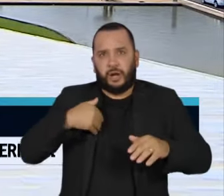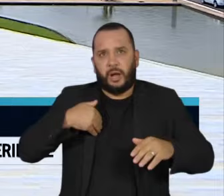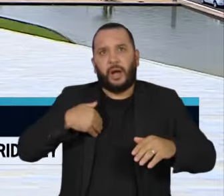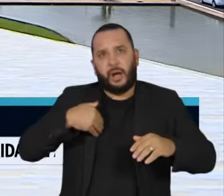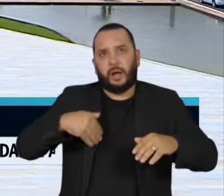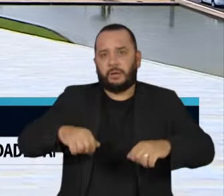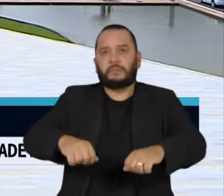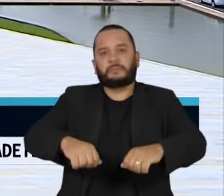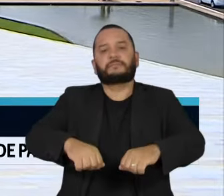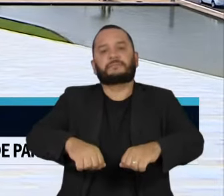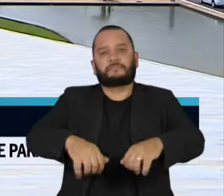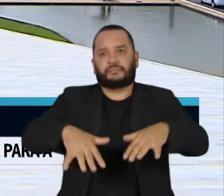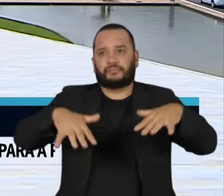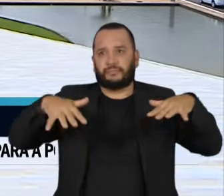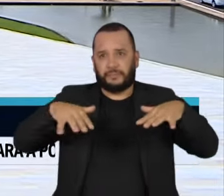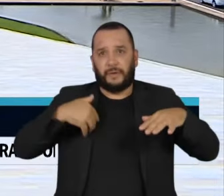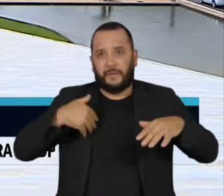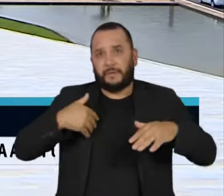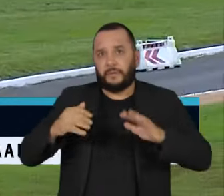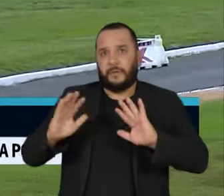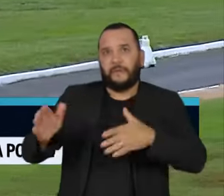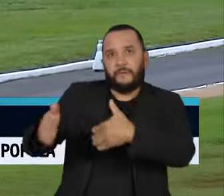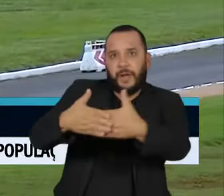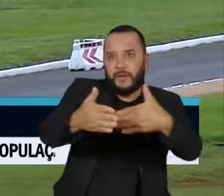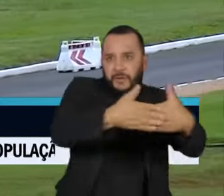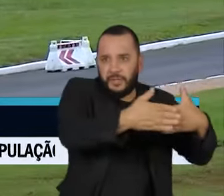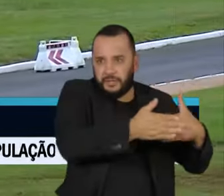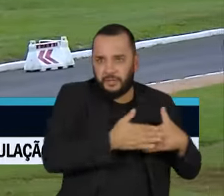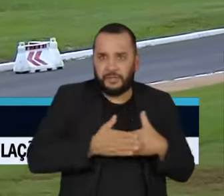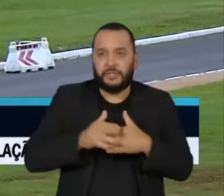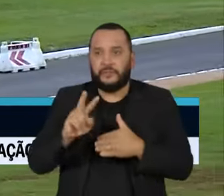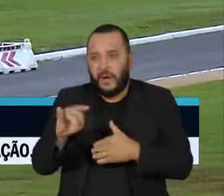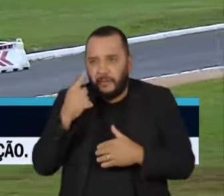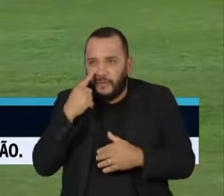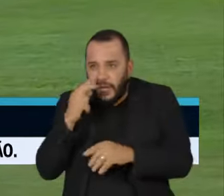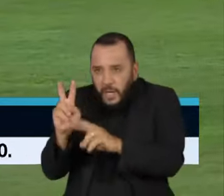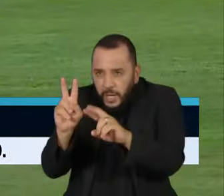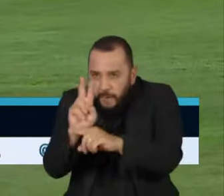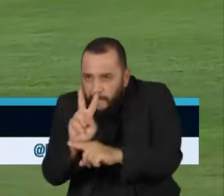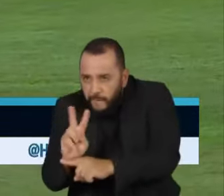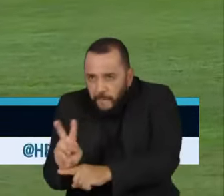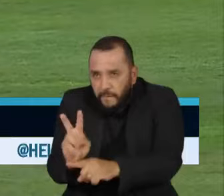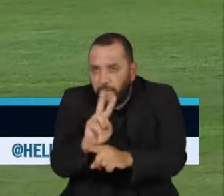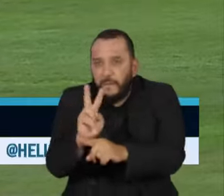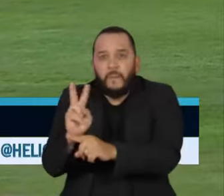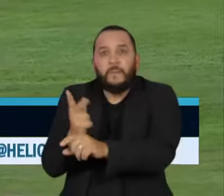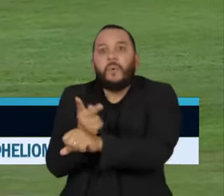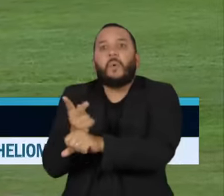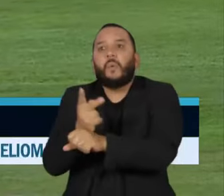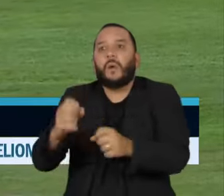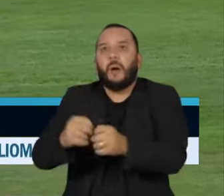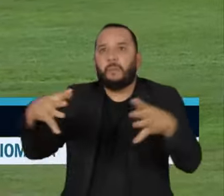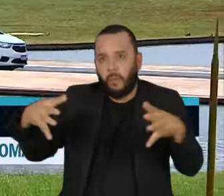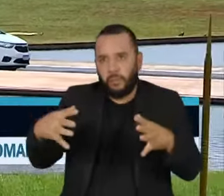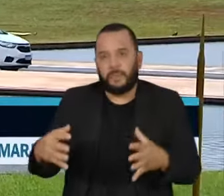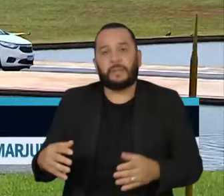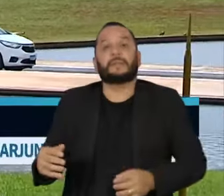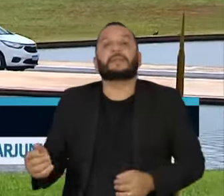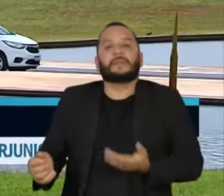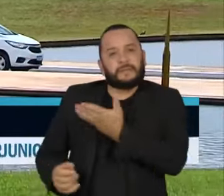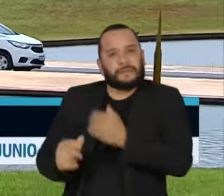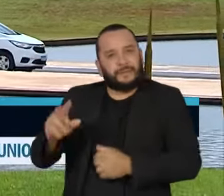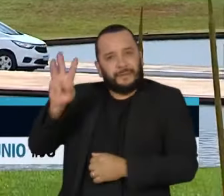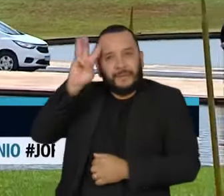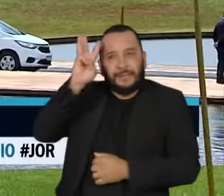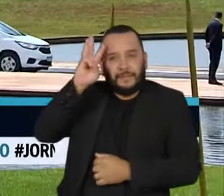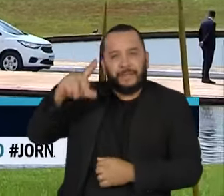sexta-feira para realizar o rastreamento de bombas. Nesta terça, o Congresso Nacional realizou uma simulação da cerimônia de posse. O